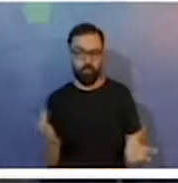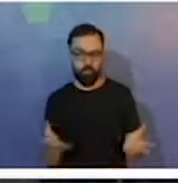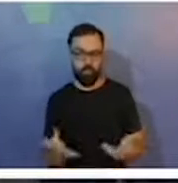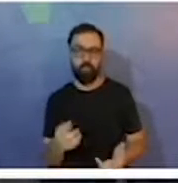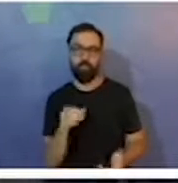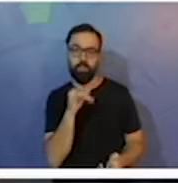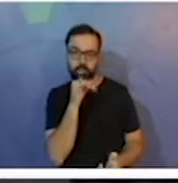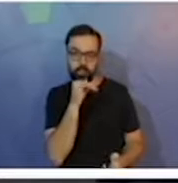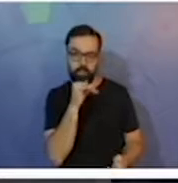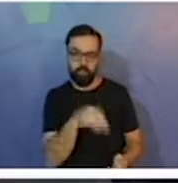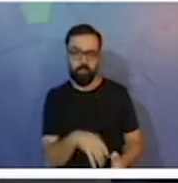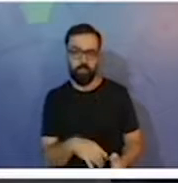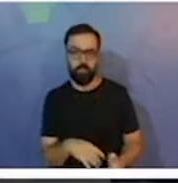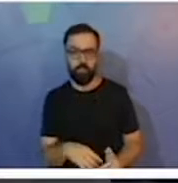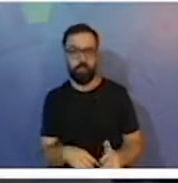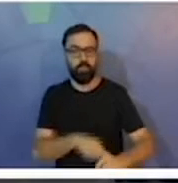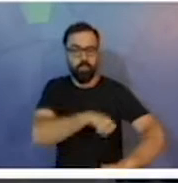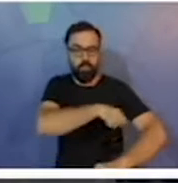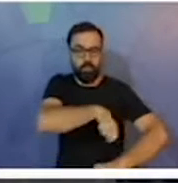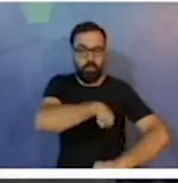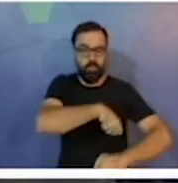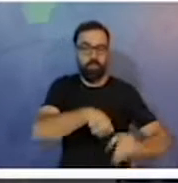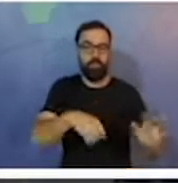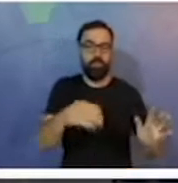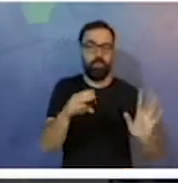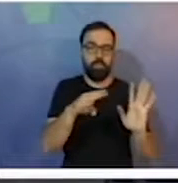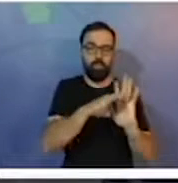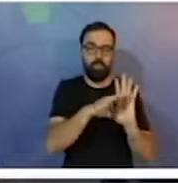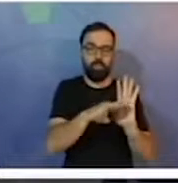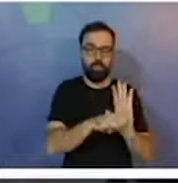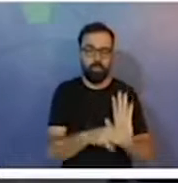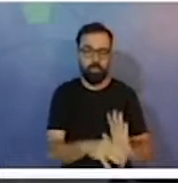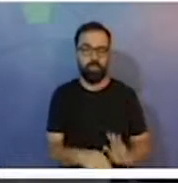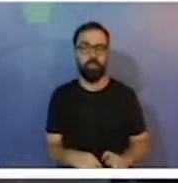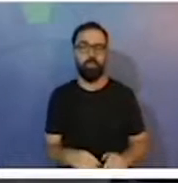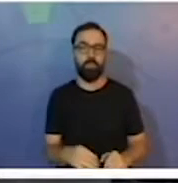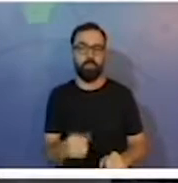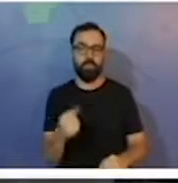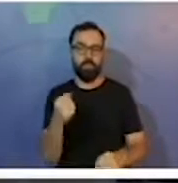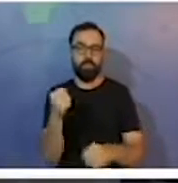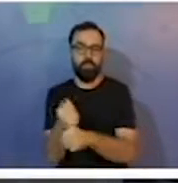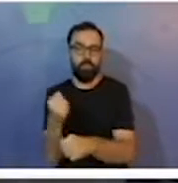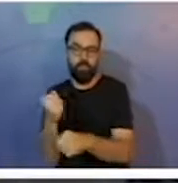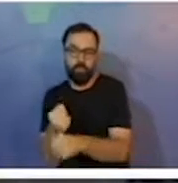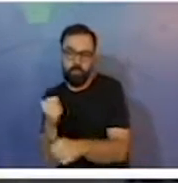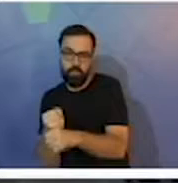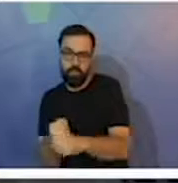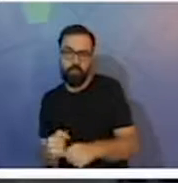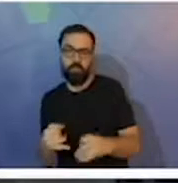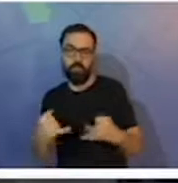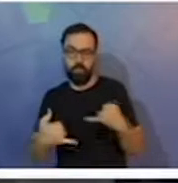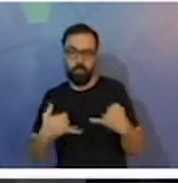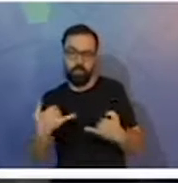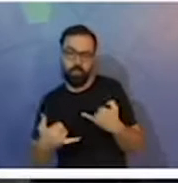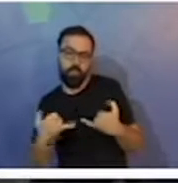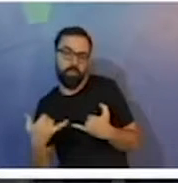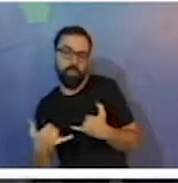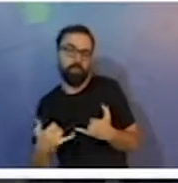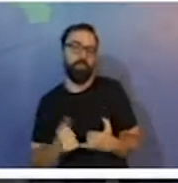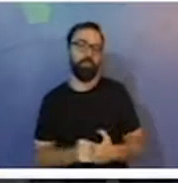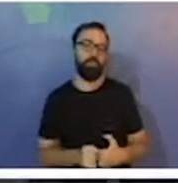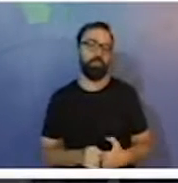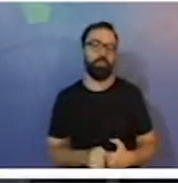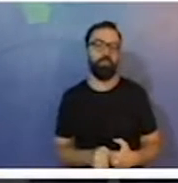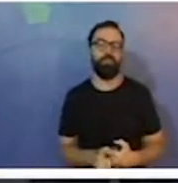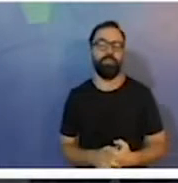exemplos então uma receita o manual de construção de jogos e brinquedos que ele te